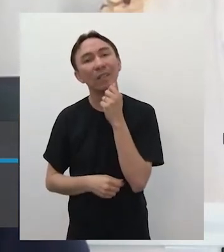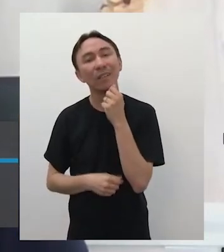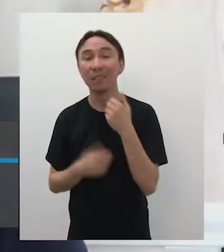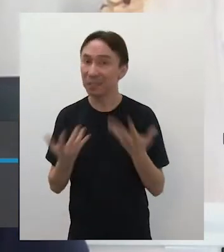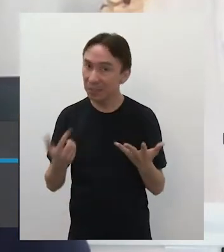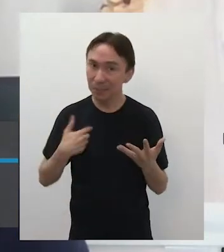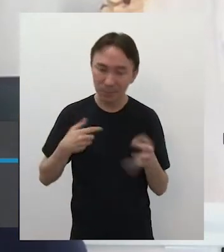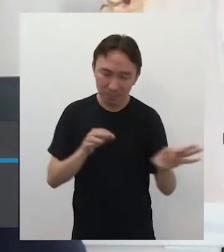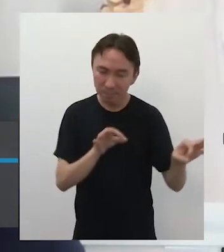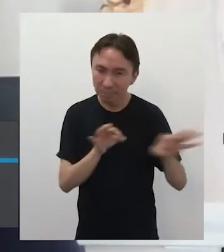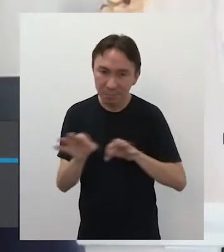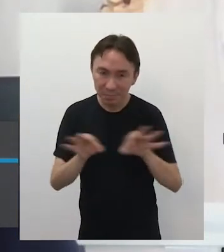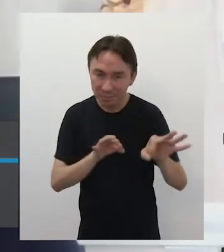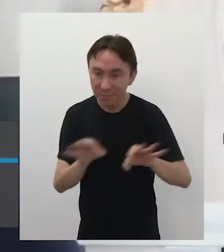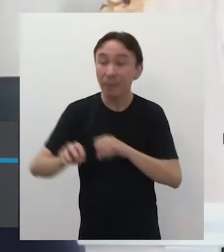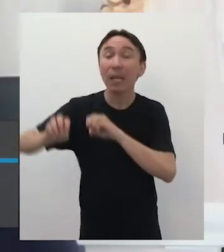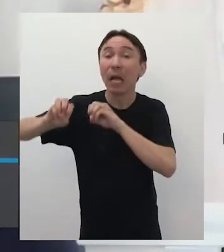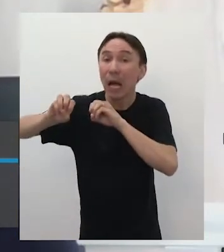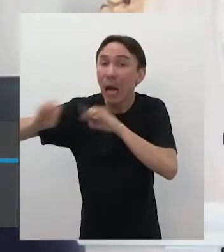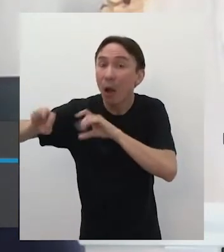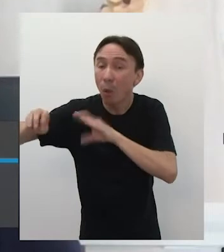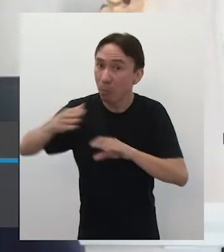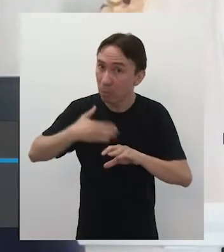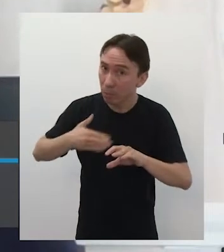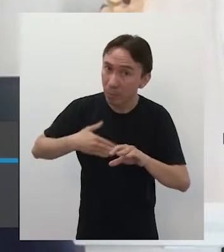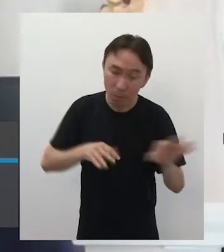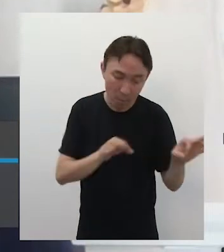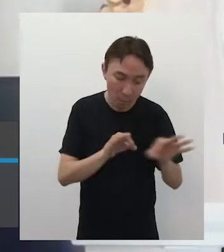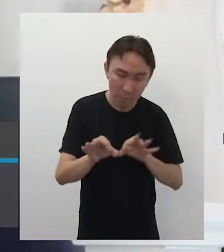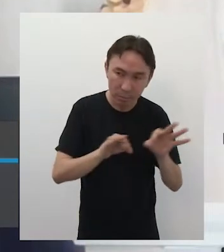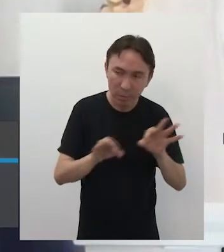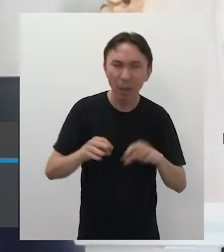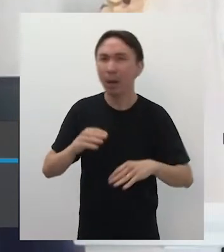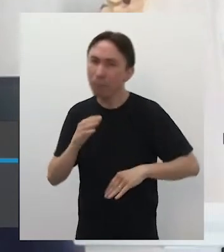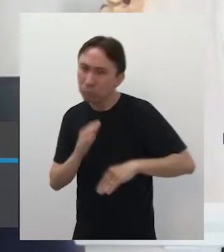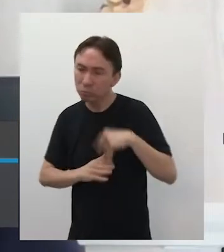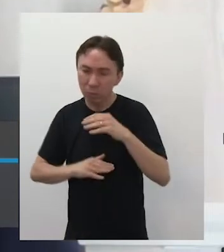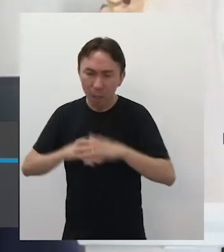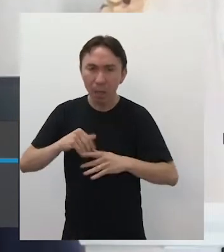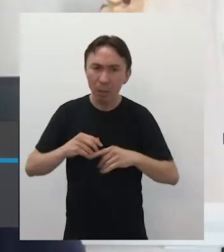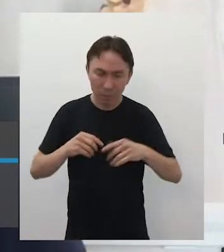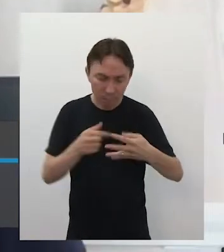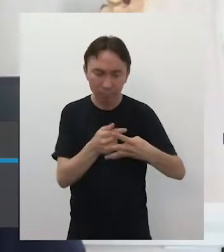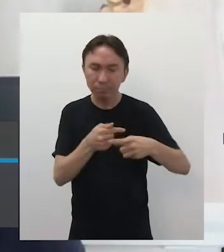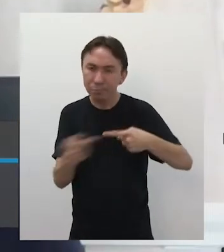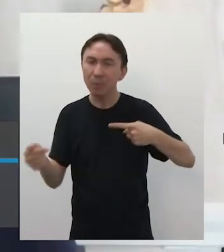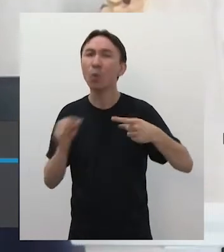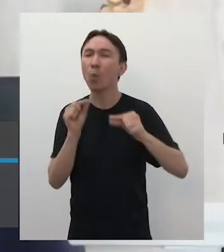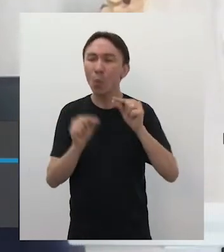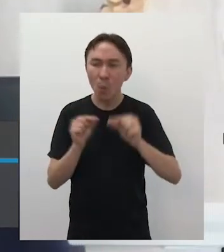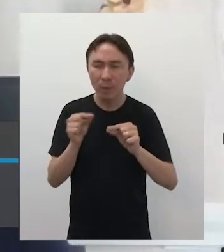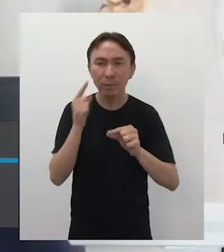hoje, tá? O que eu preciso mudar, o que eu preciso melhorar.